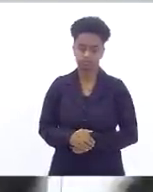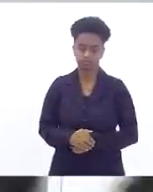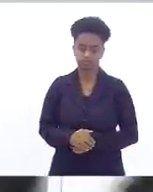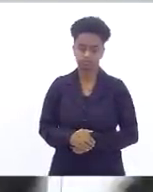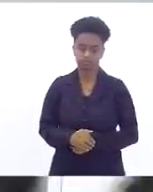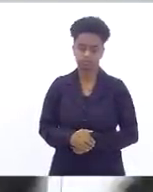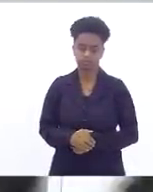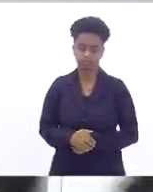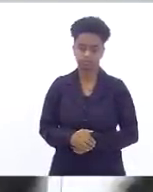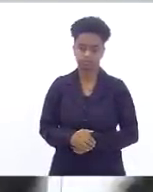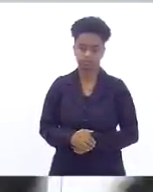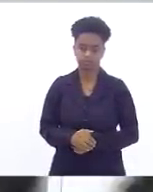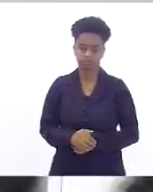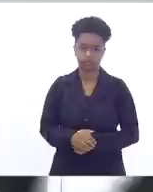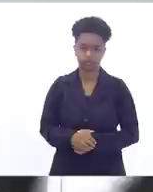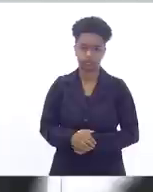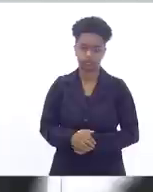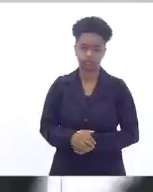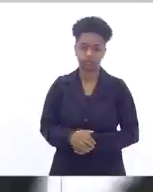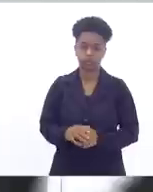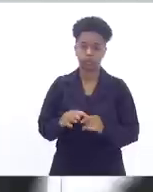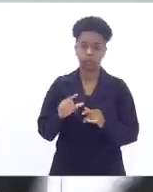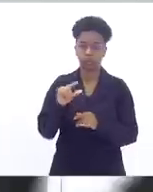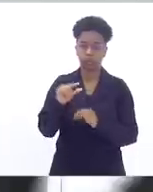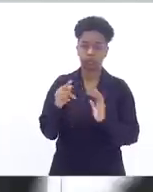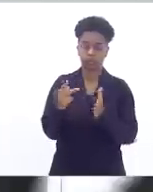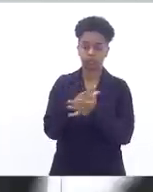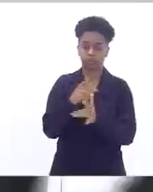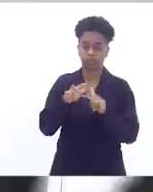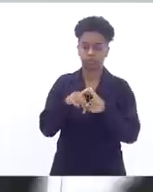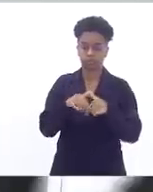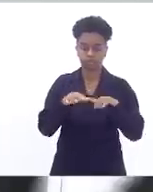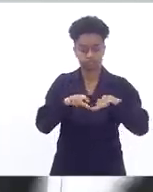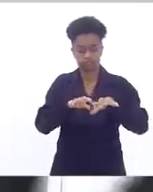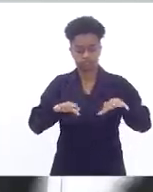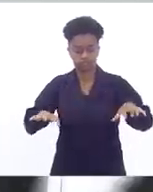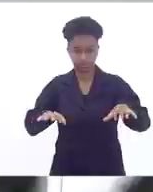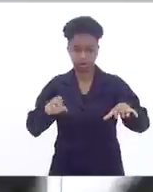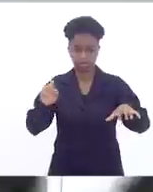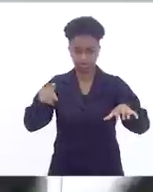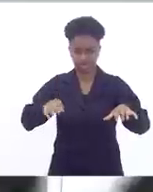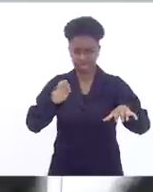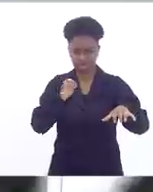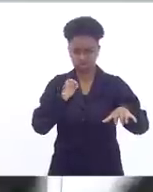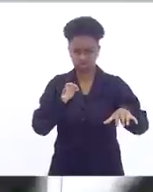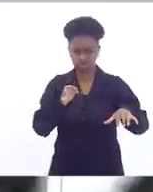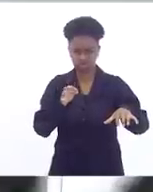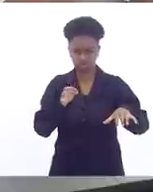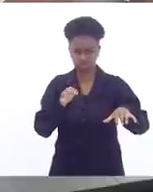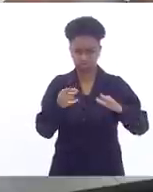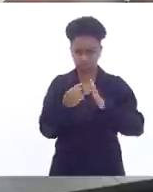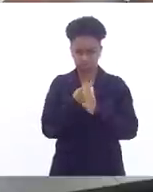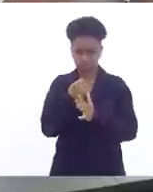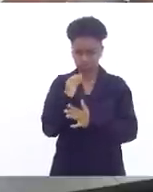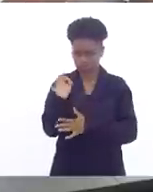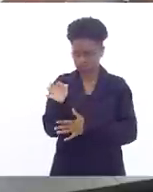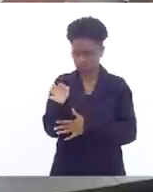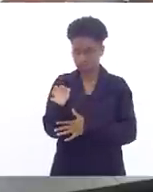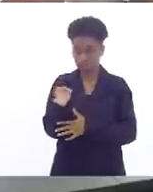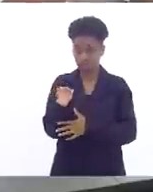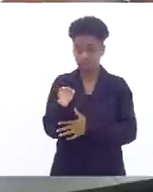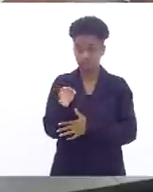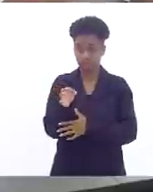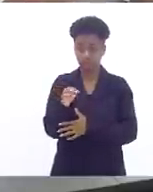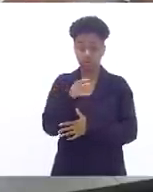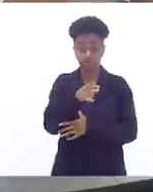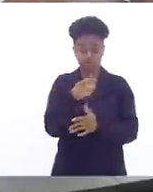se deve a descentralização das aposentadorias foi isso essa é uma pergunta se